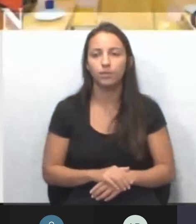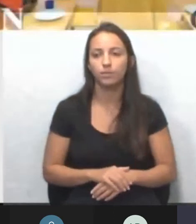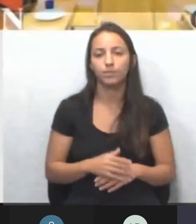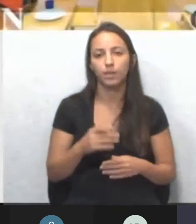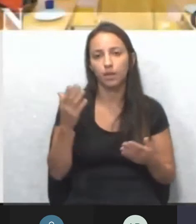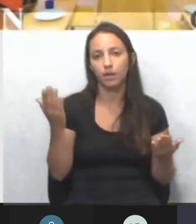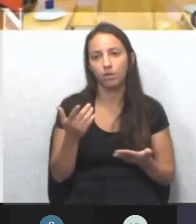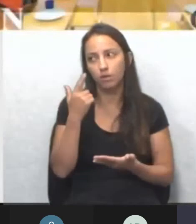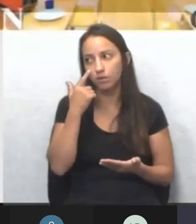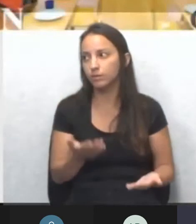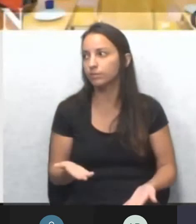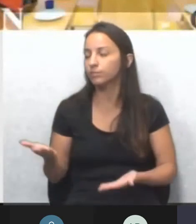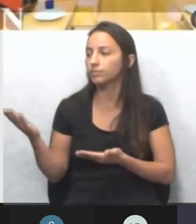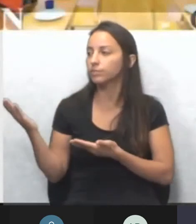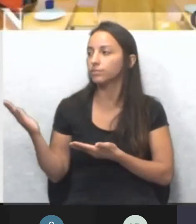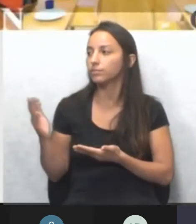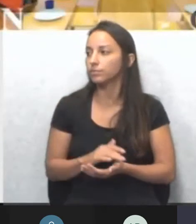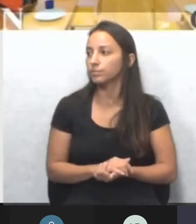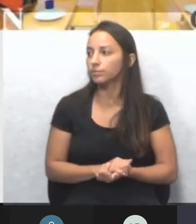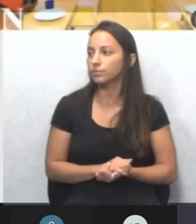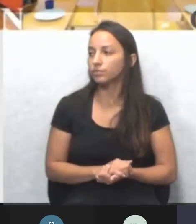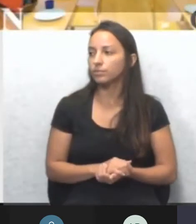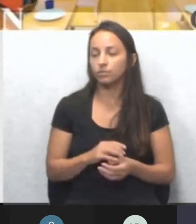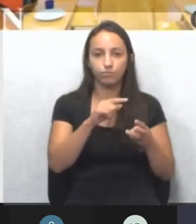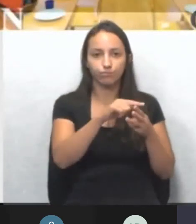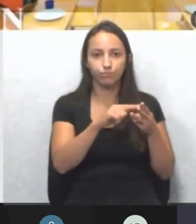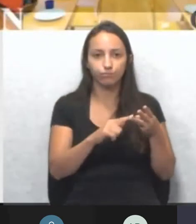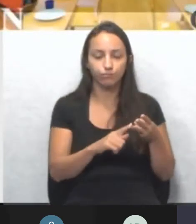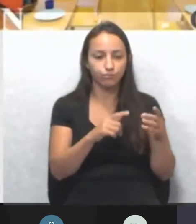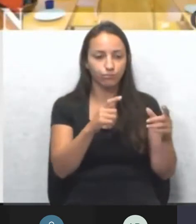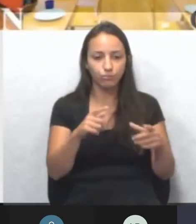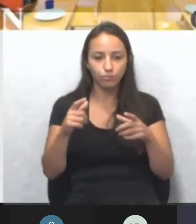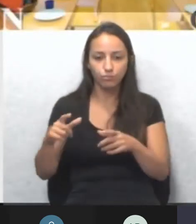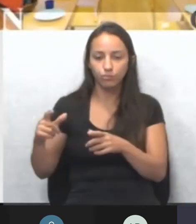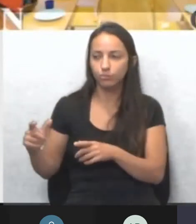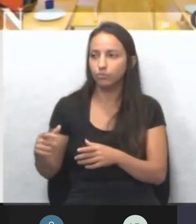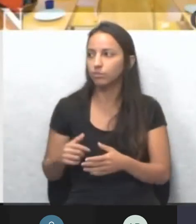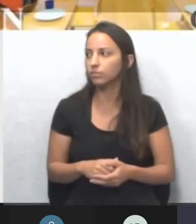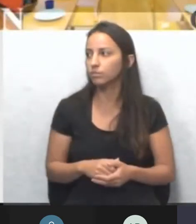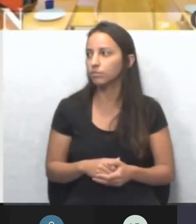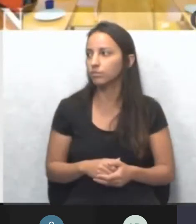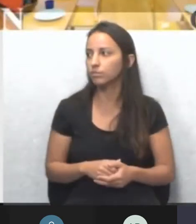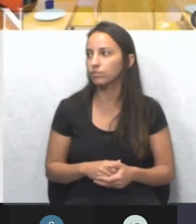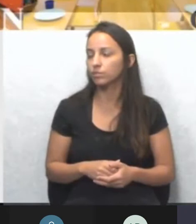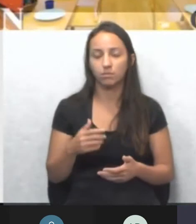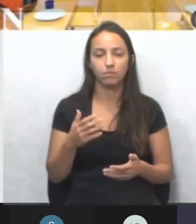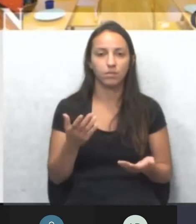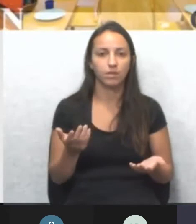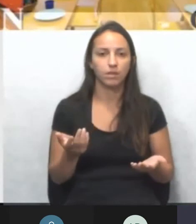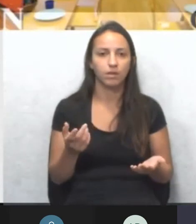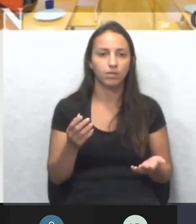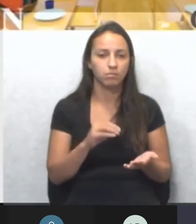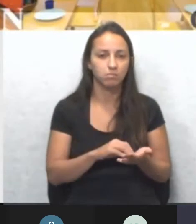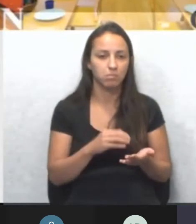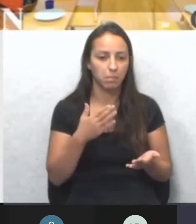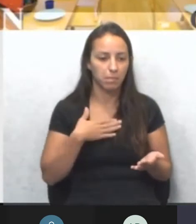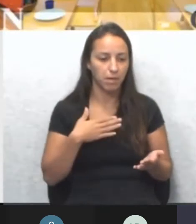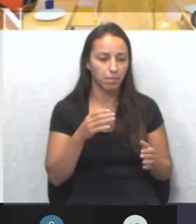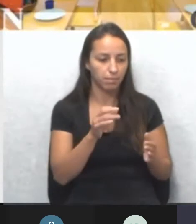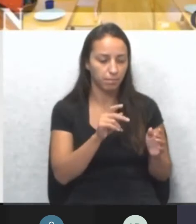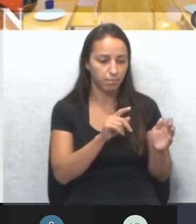quadro, para eu ilustrar aqui. Esses 3 ambientes fizeram parte da minha pesquisa de